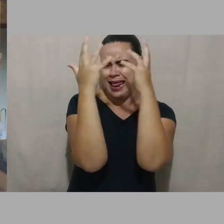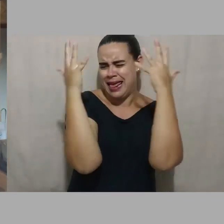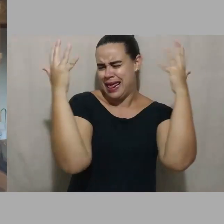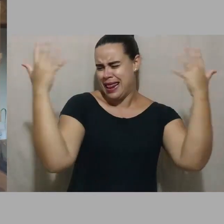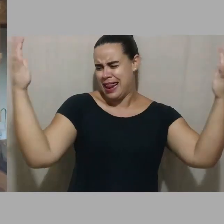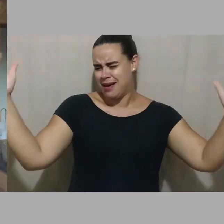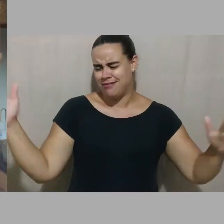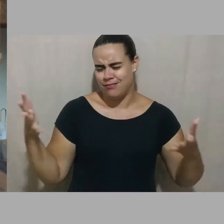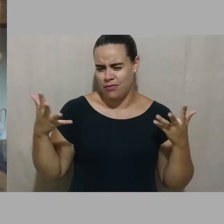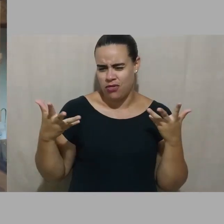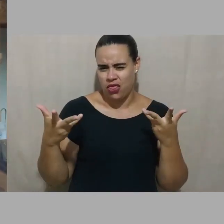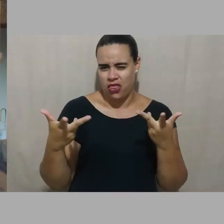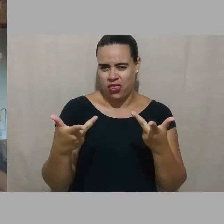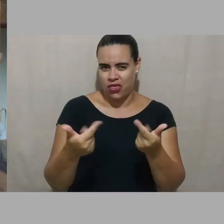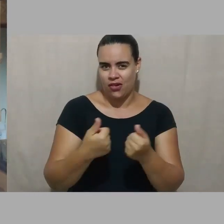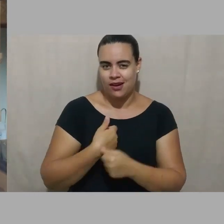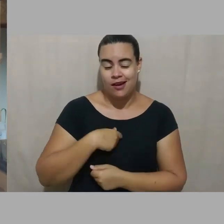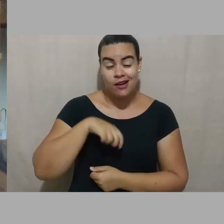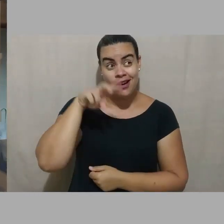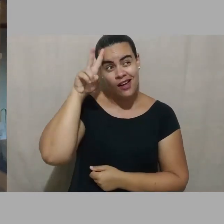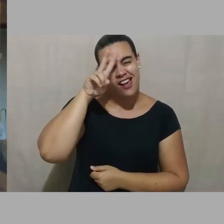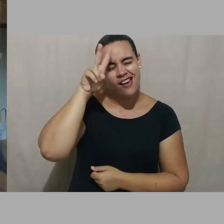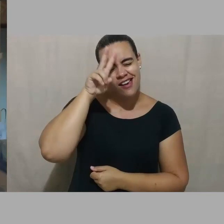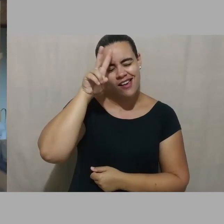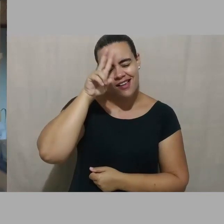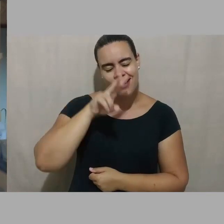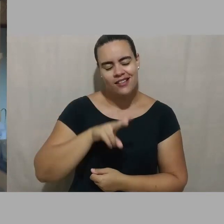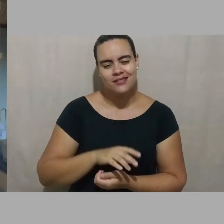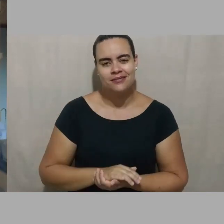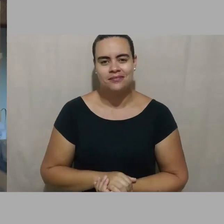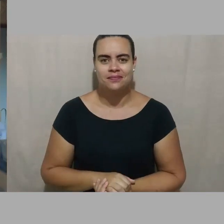imensa, maravilhosa. Só tenho memórias.